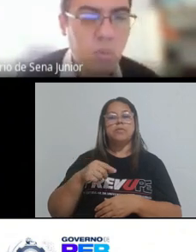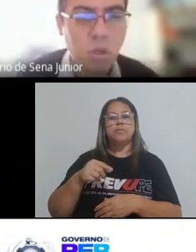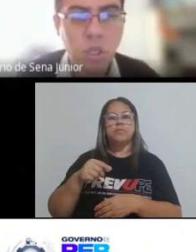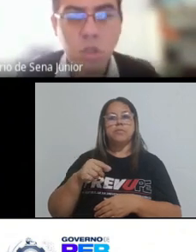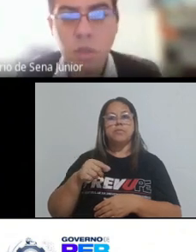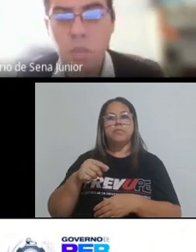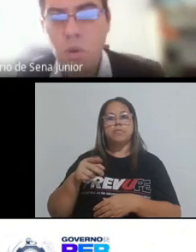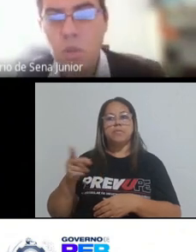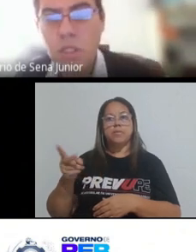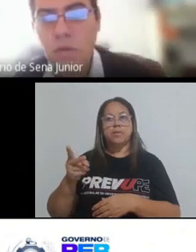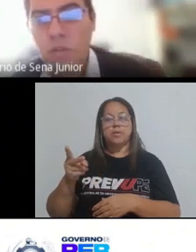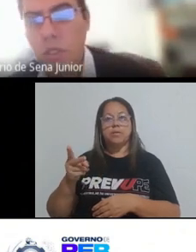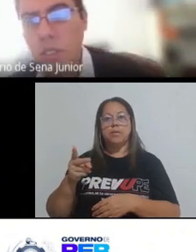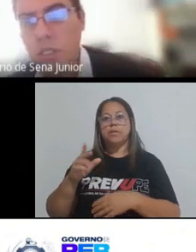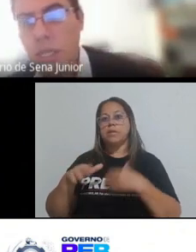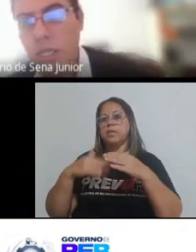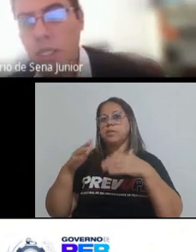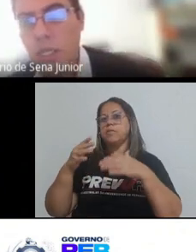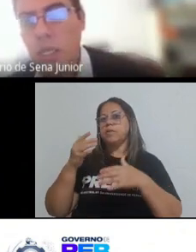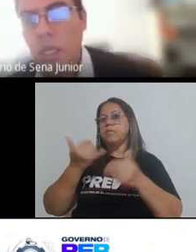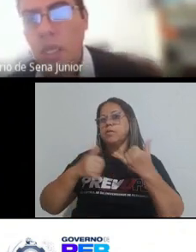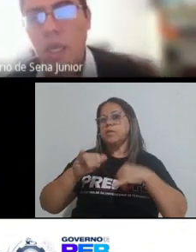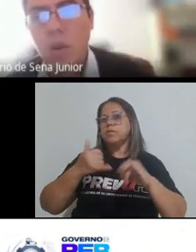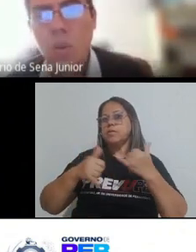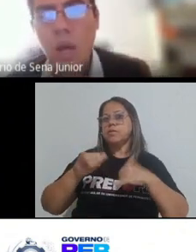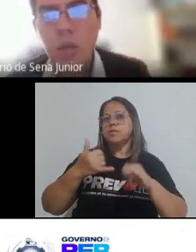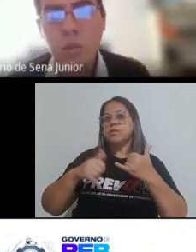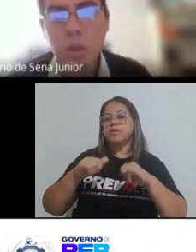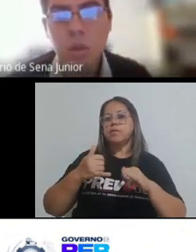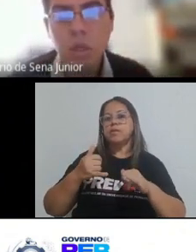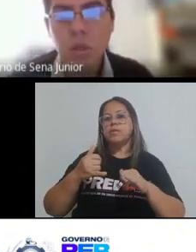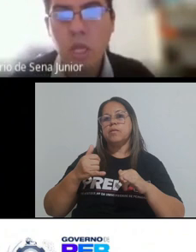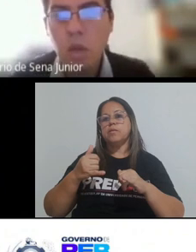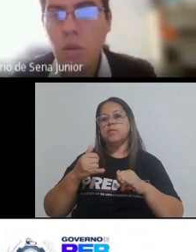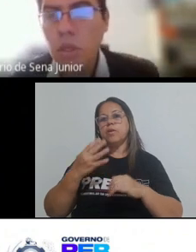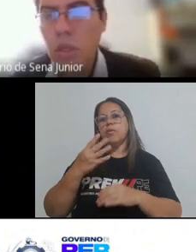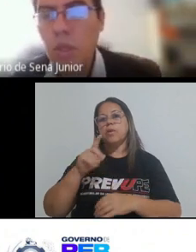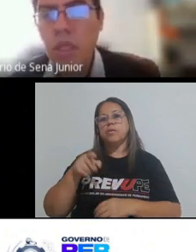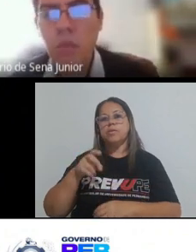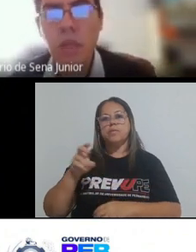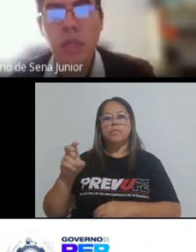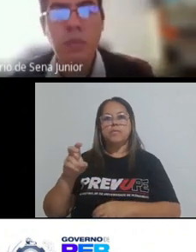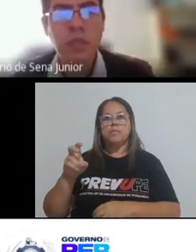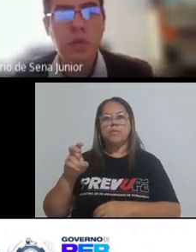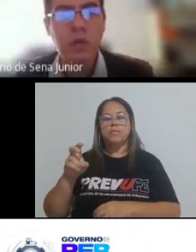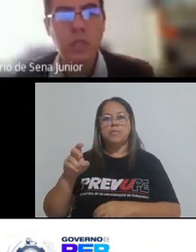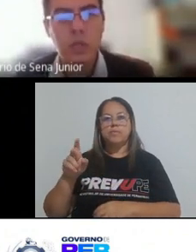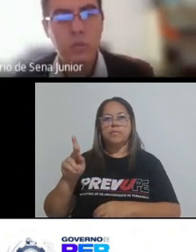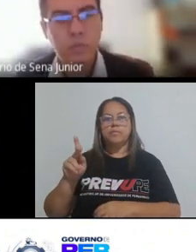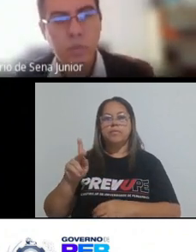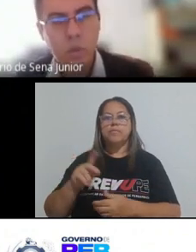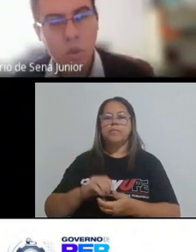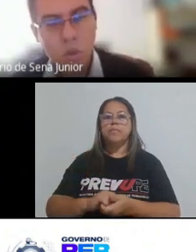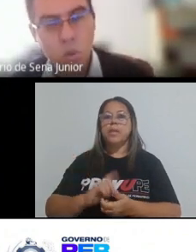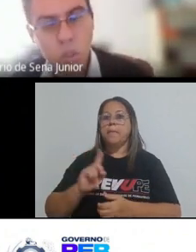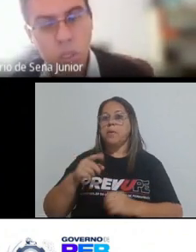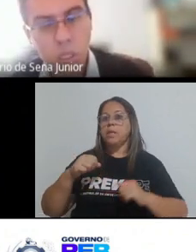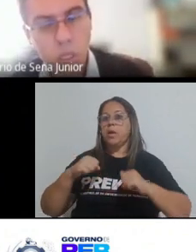projeto mais bloco desenvolve uma energia cinética de 4,5 quilojoules imediatamente após a colisão.